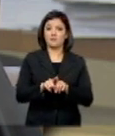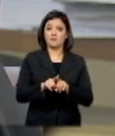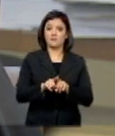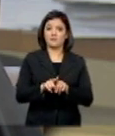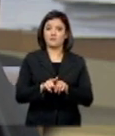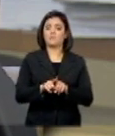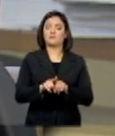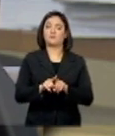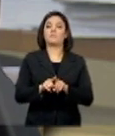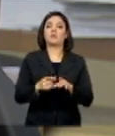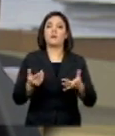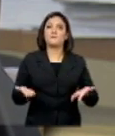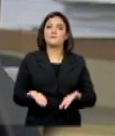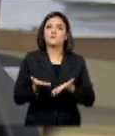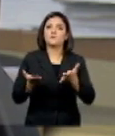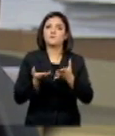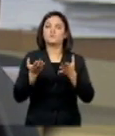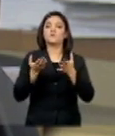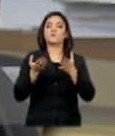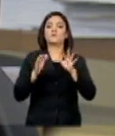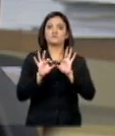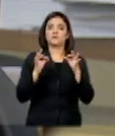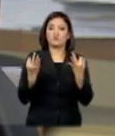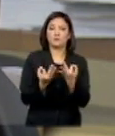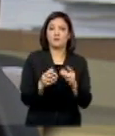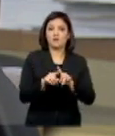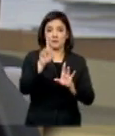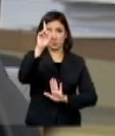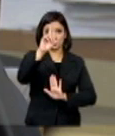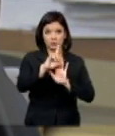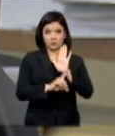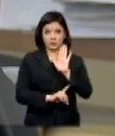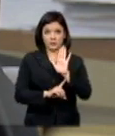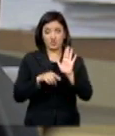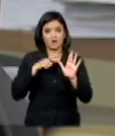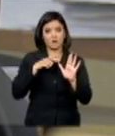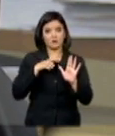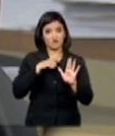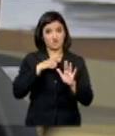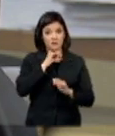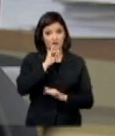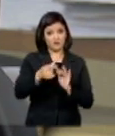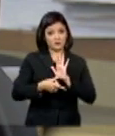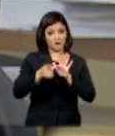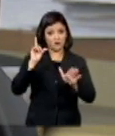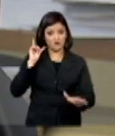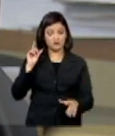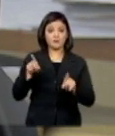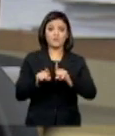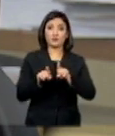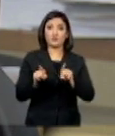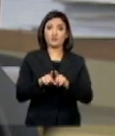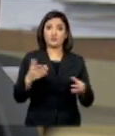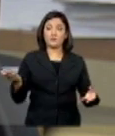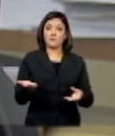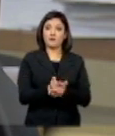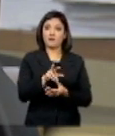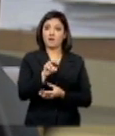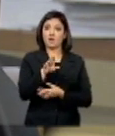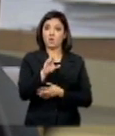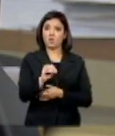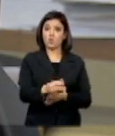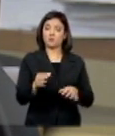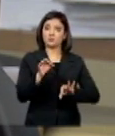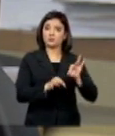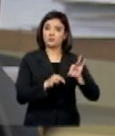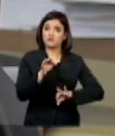família o direito de ser notificado das acusações o recurso a meios extra judiciais para a resolução de conflitos